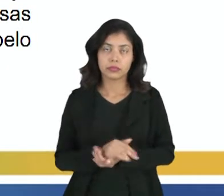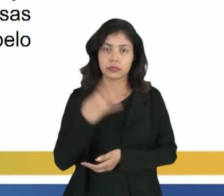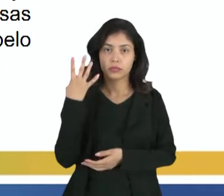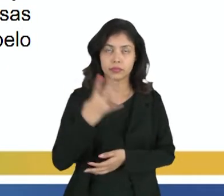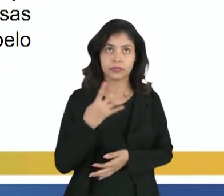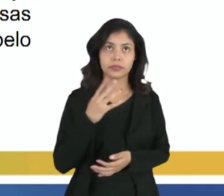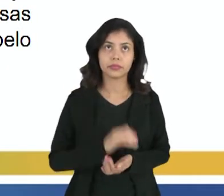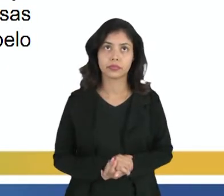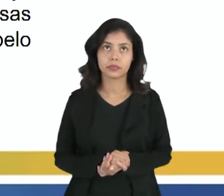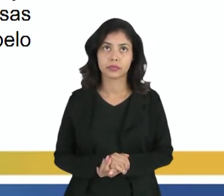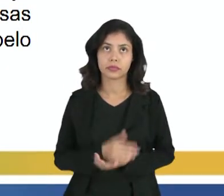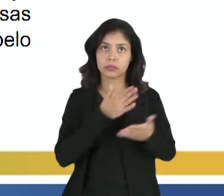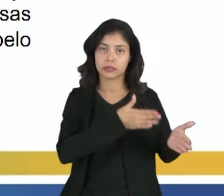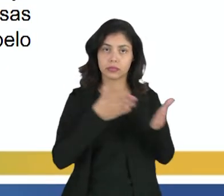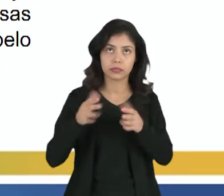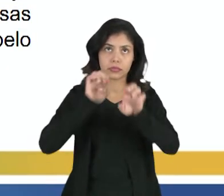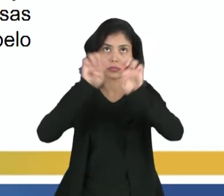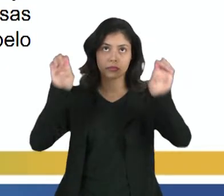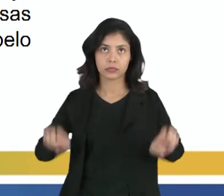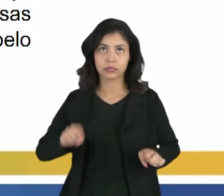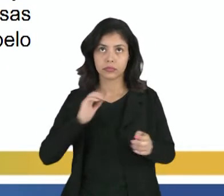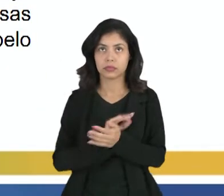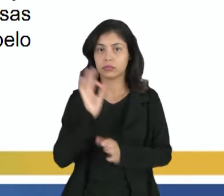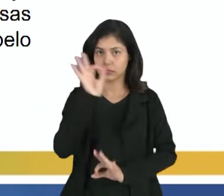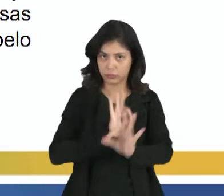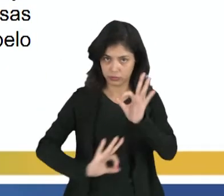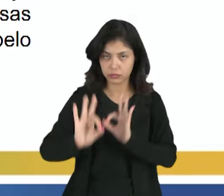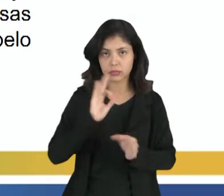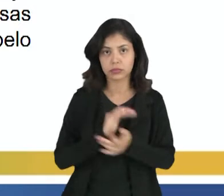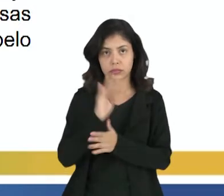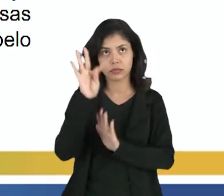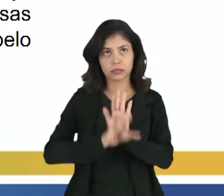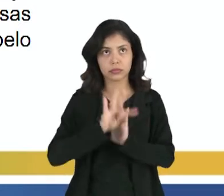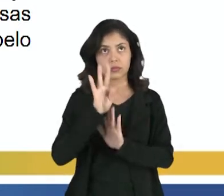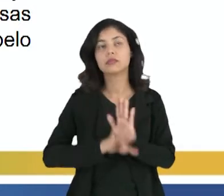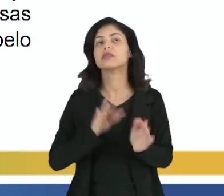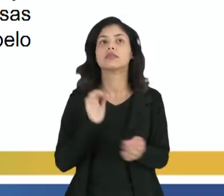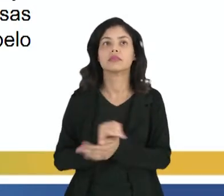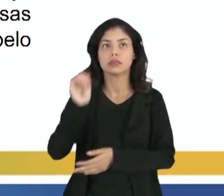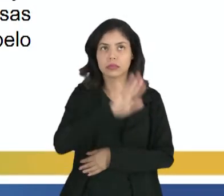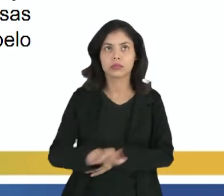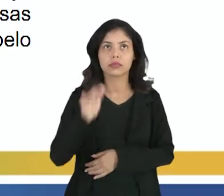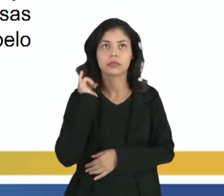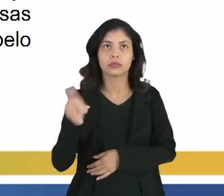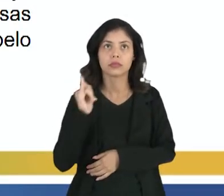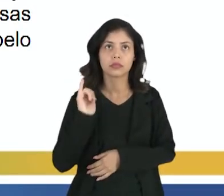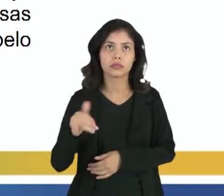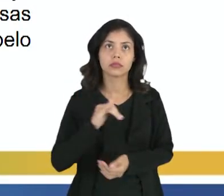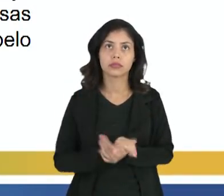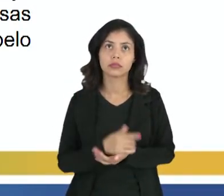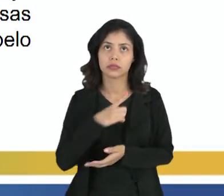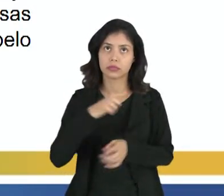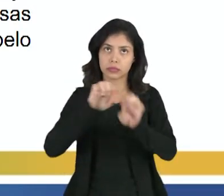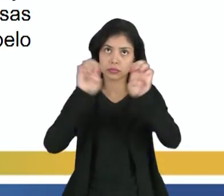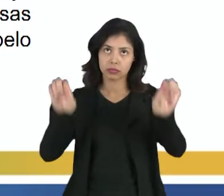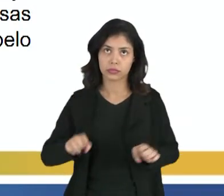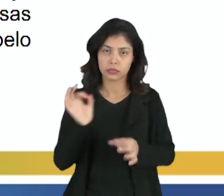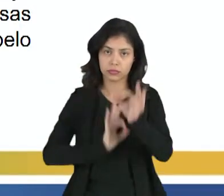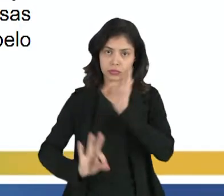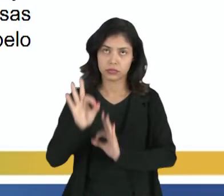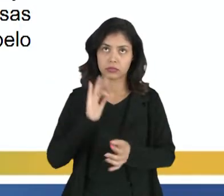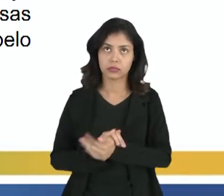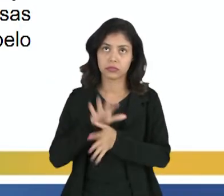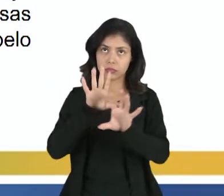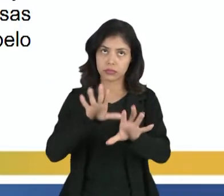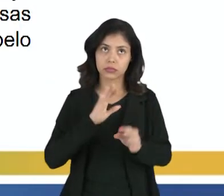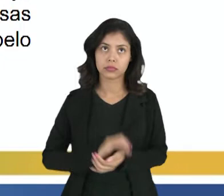Dica 4. Identifique as partes da estrutura e organização do texto. Geralmente, o texto narrativo tem uma estrutura organizada